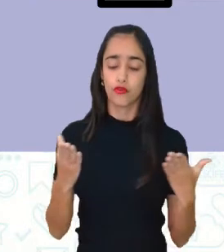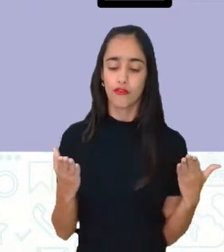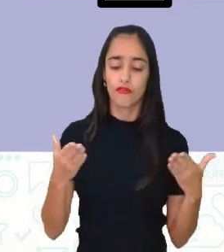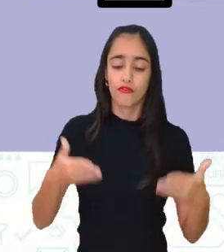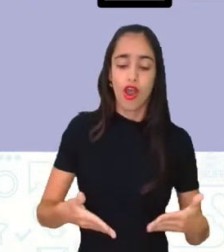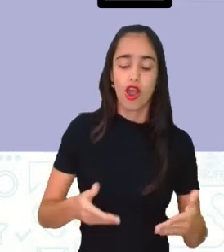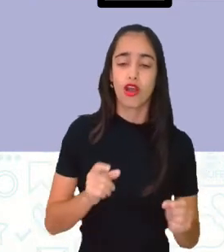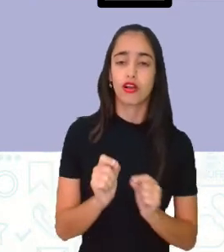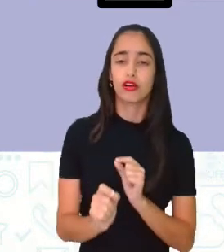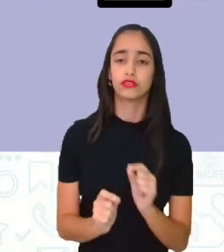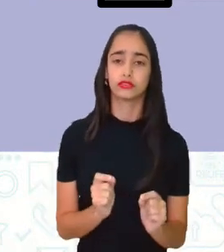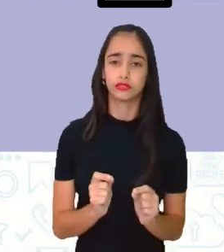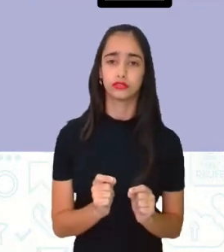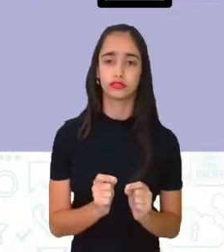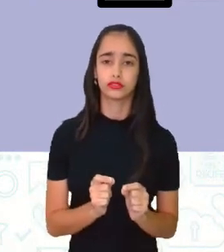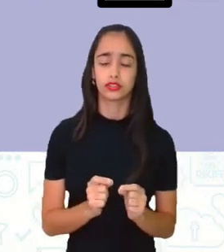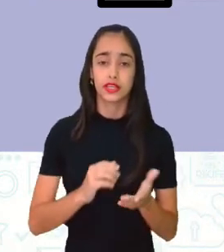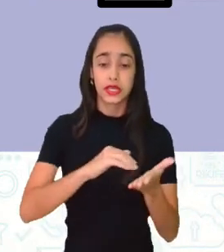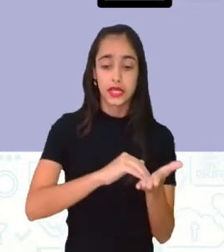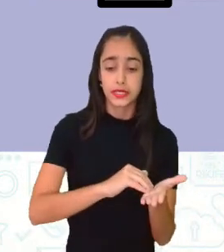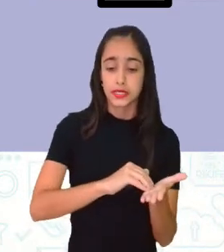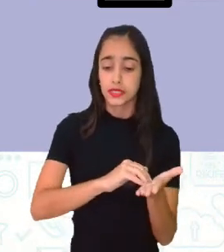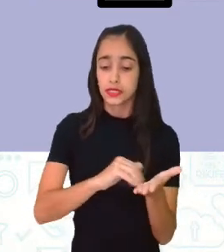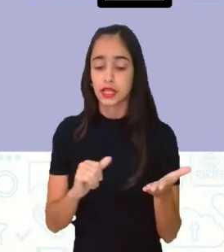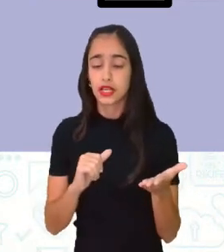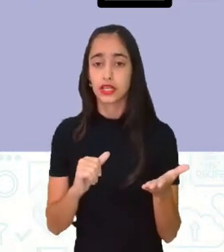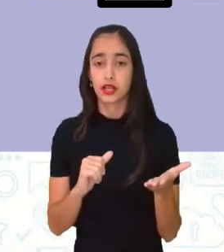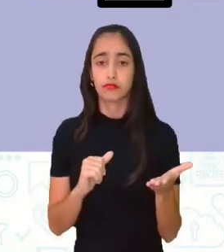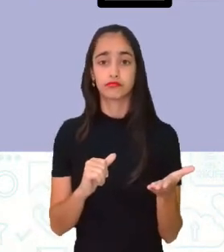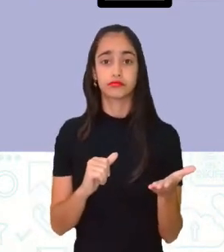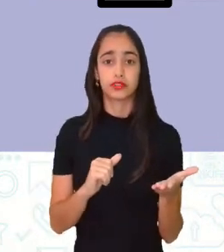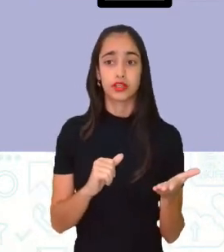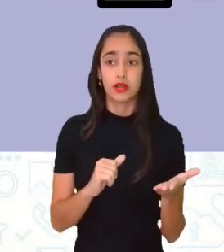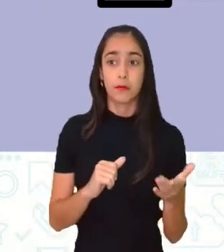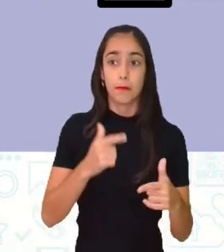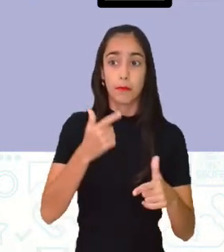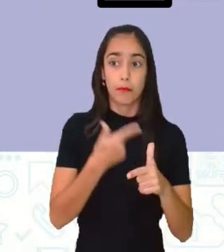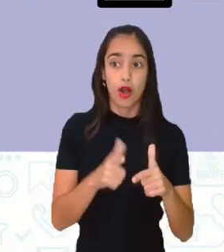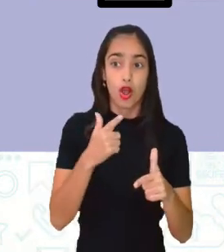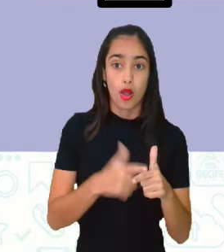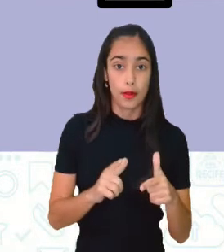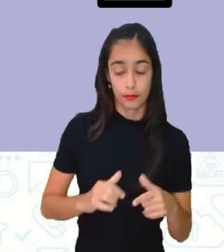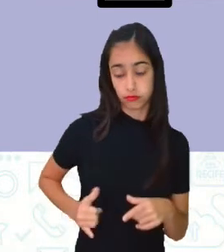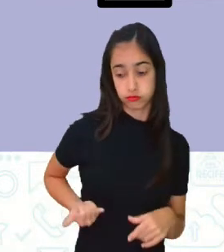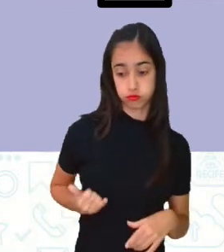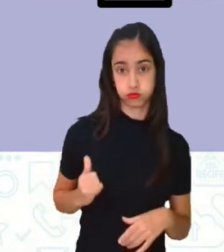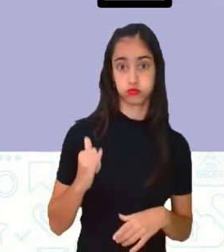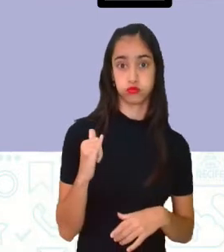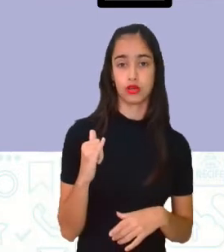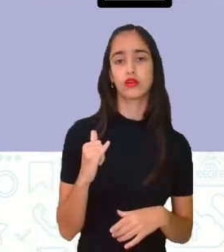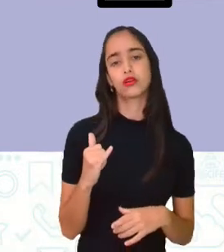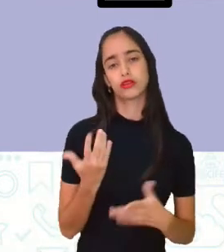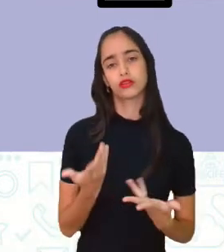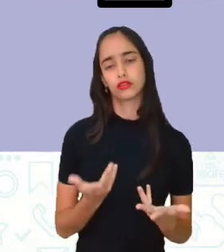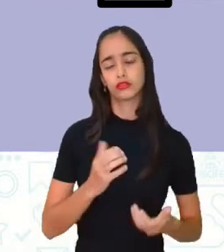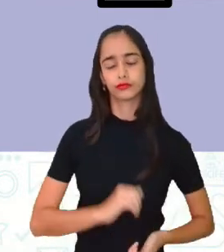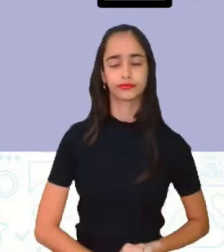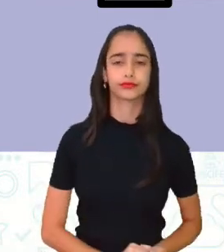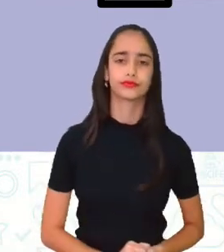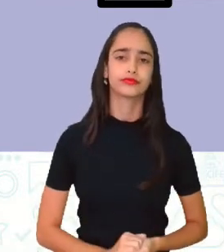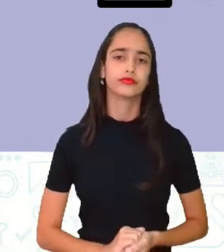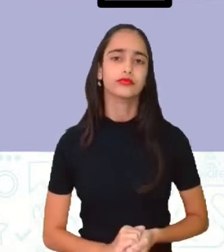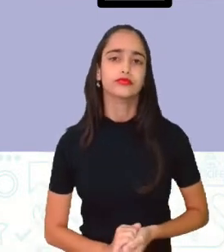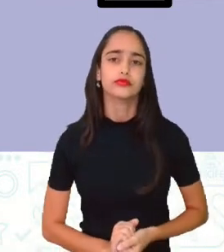específica. Então, ele elimina picos de corrente elétrica. Então, quando está em alto pico, existem dispositivos que eles